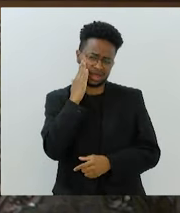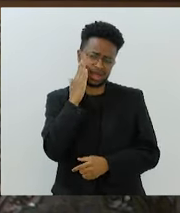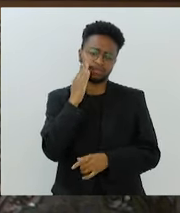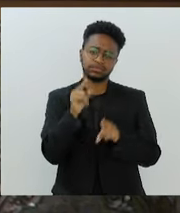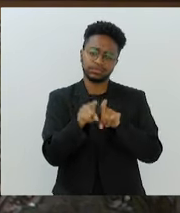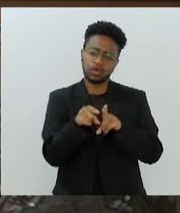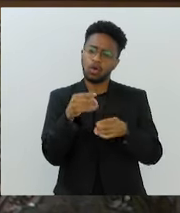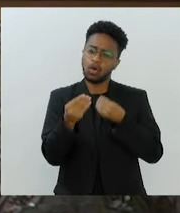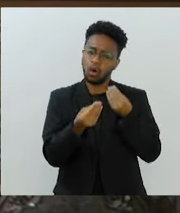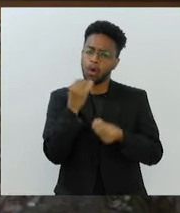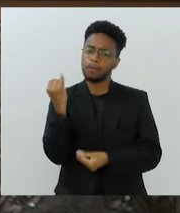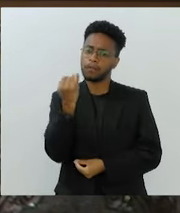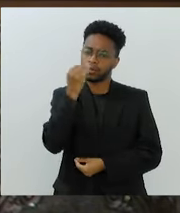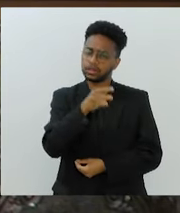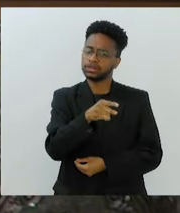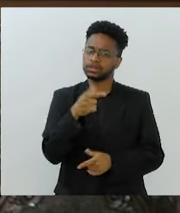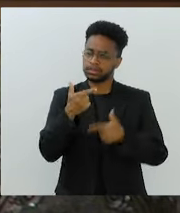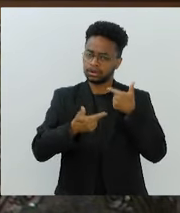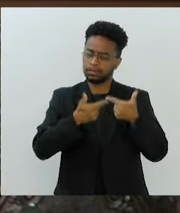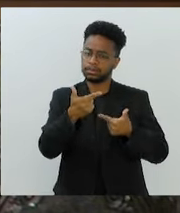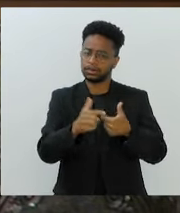a importância do teu trabalho.